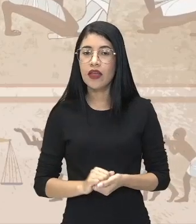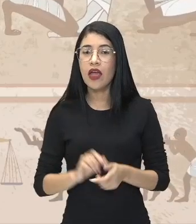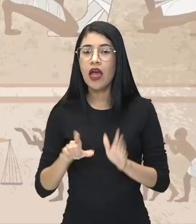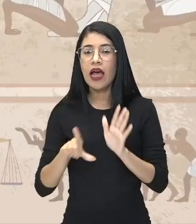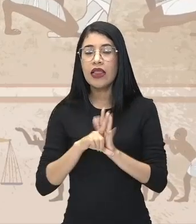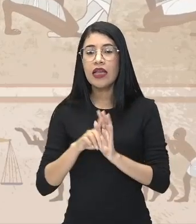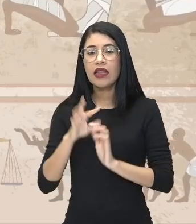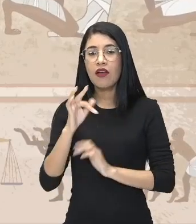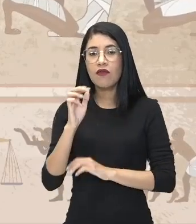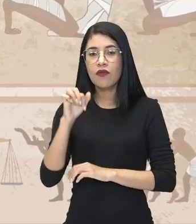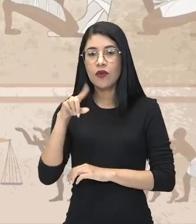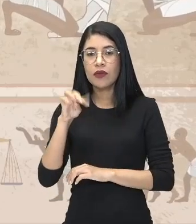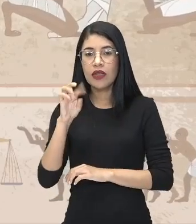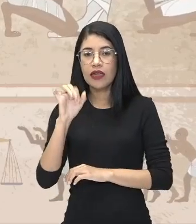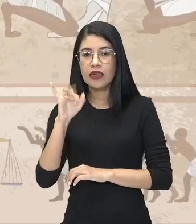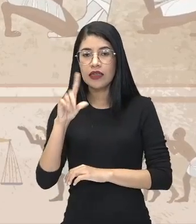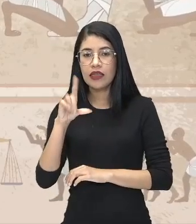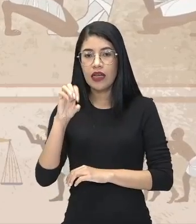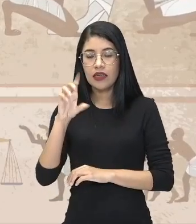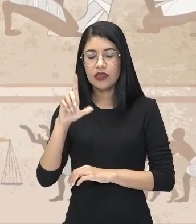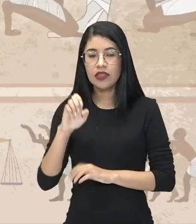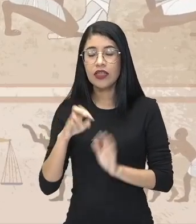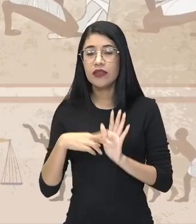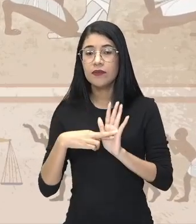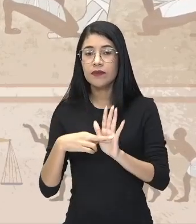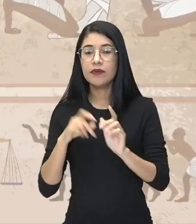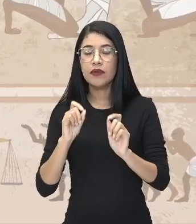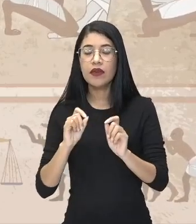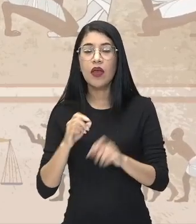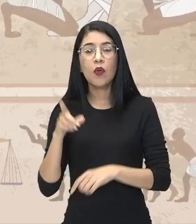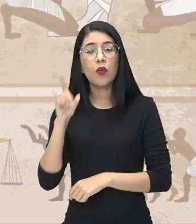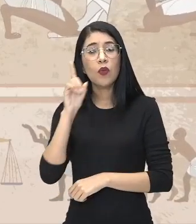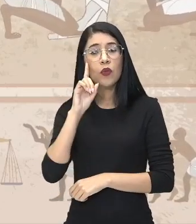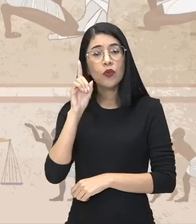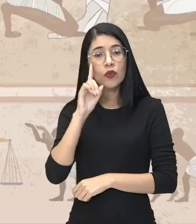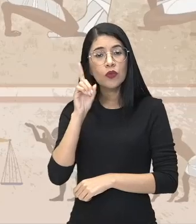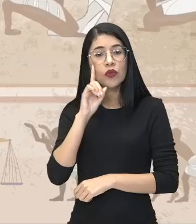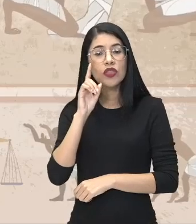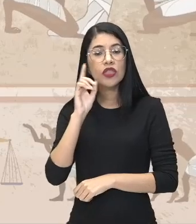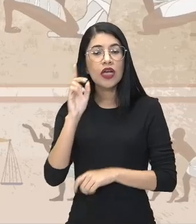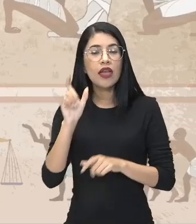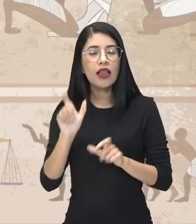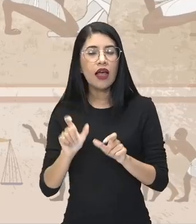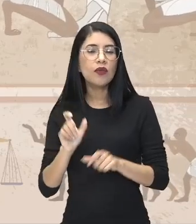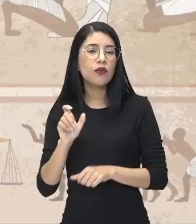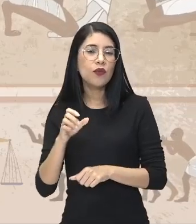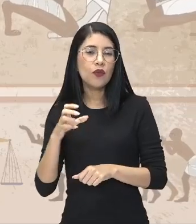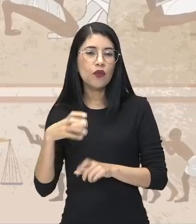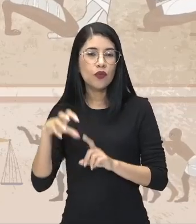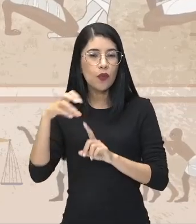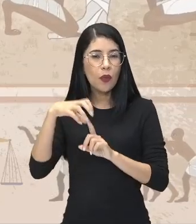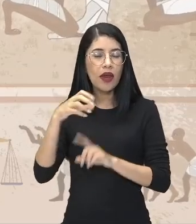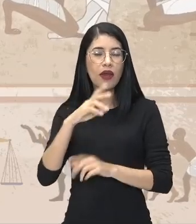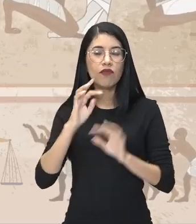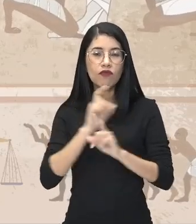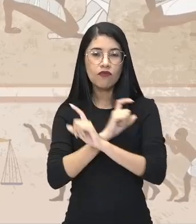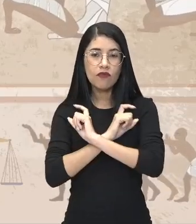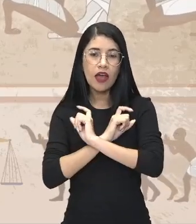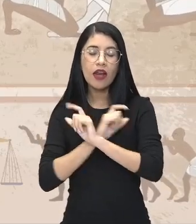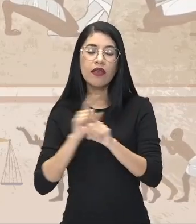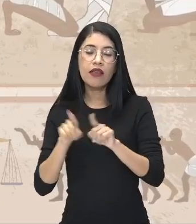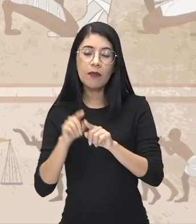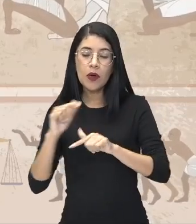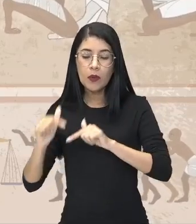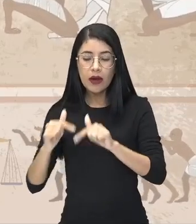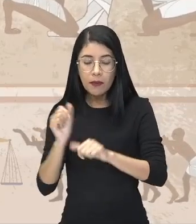da frontalidade. E ele representa o cotidiano daquele faraó, como é que os escravos